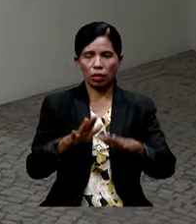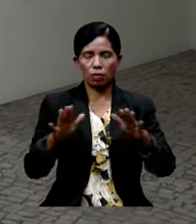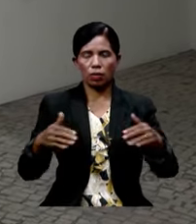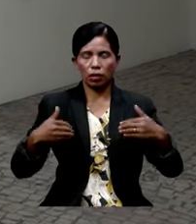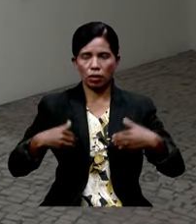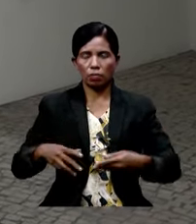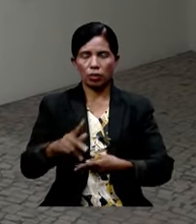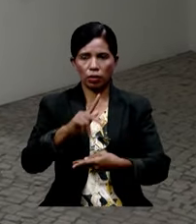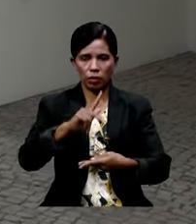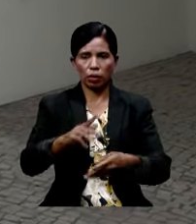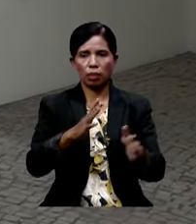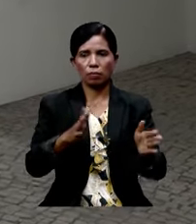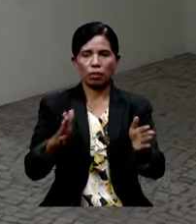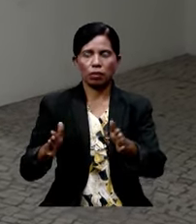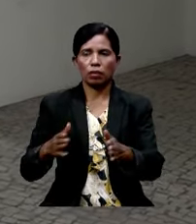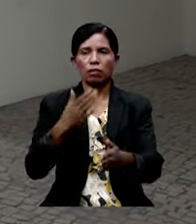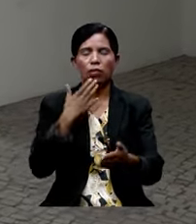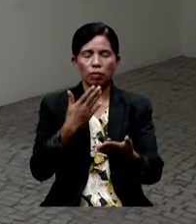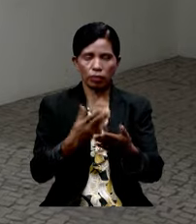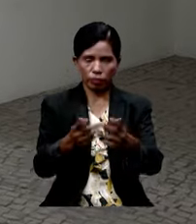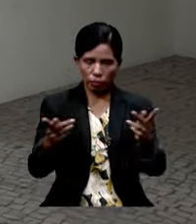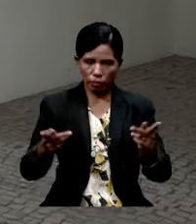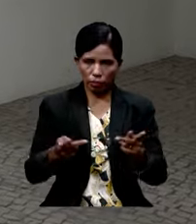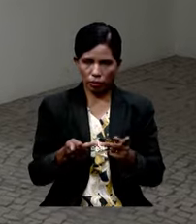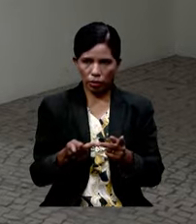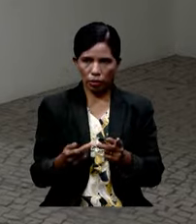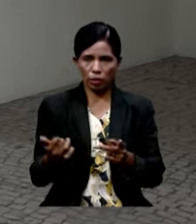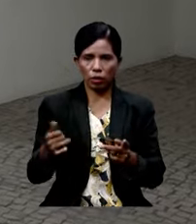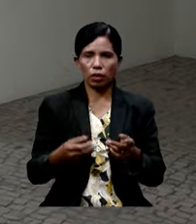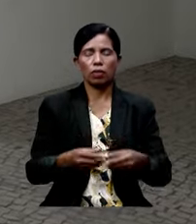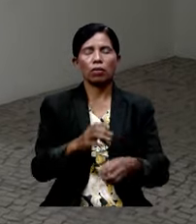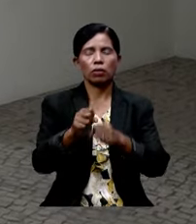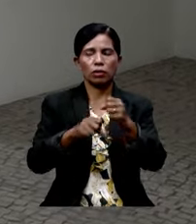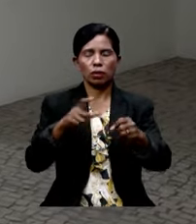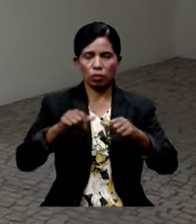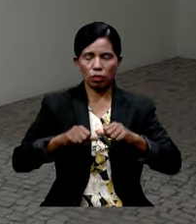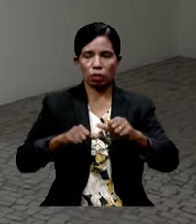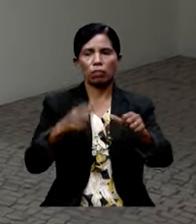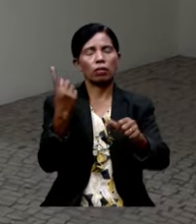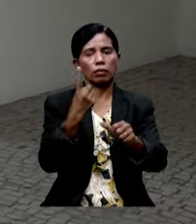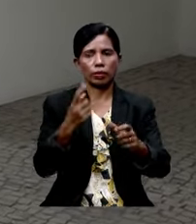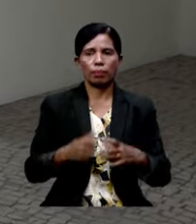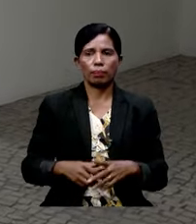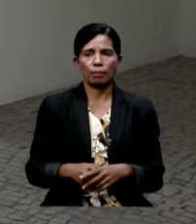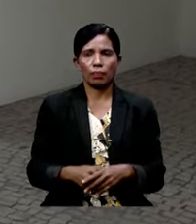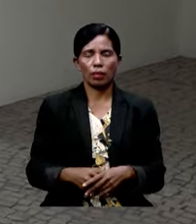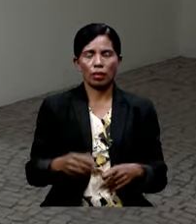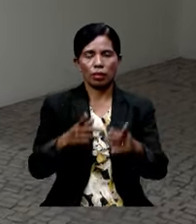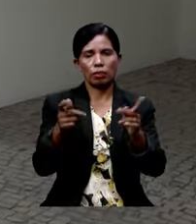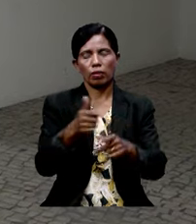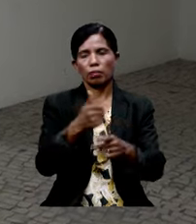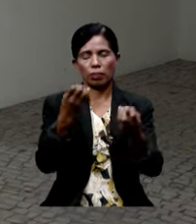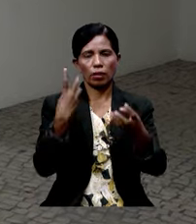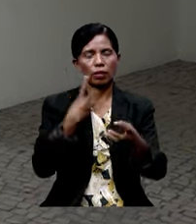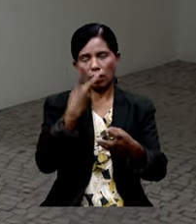proteção, avarecida tem que ia playgroup, pate ne be maka coesão social ne continuando tem que lá na pate. Então, e aspeto barak vai tare.